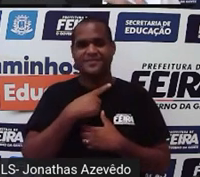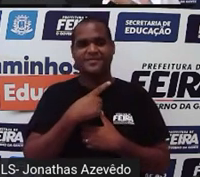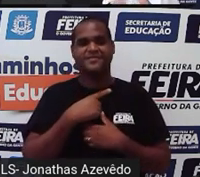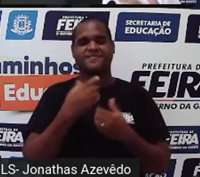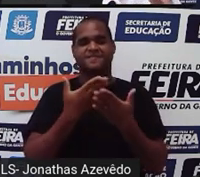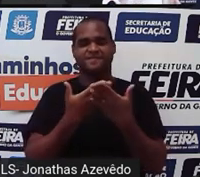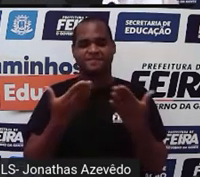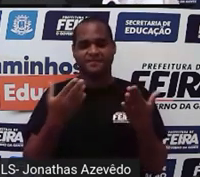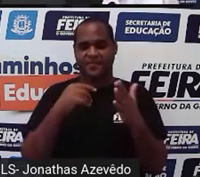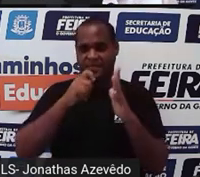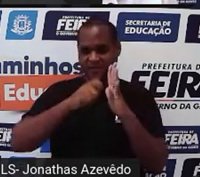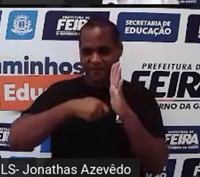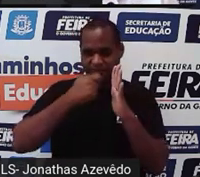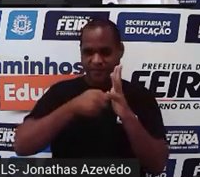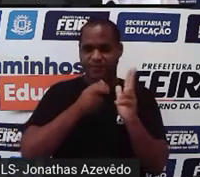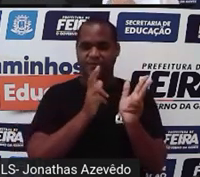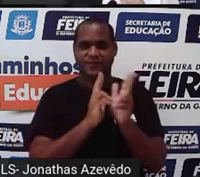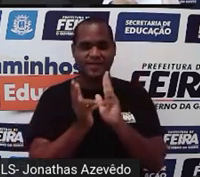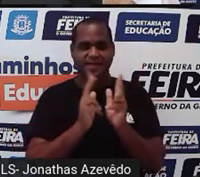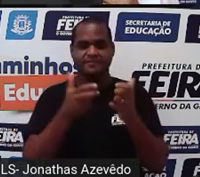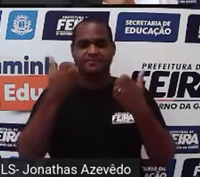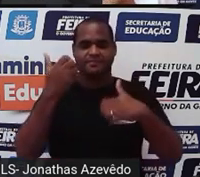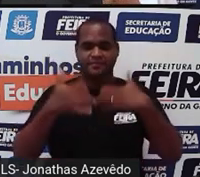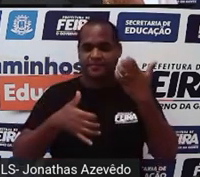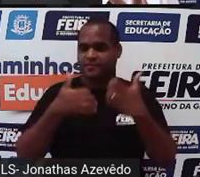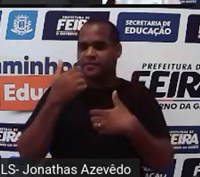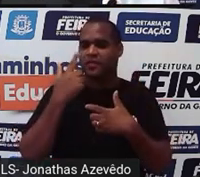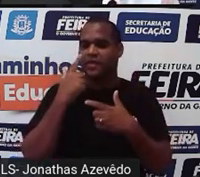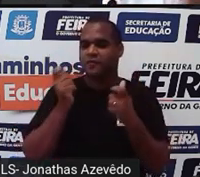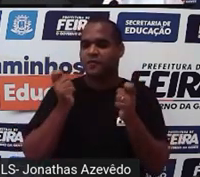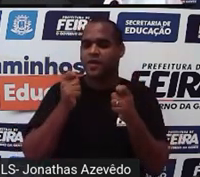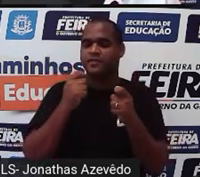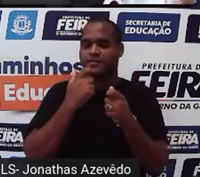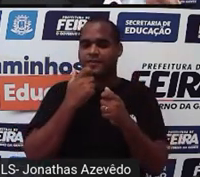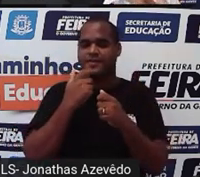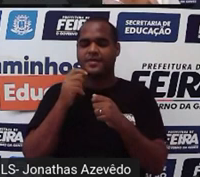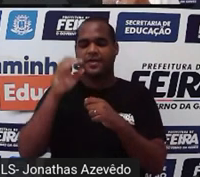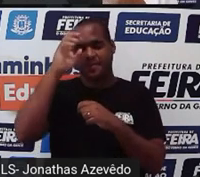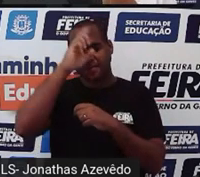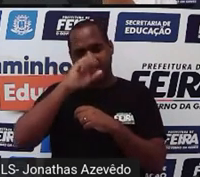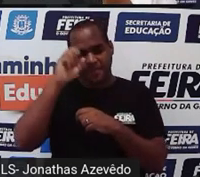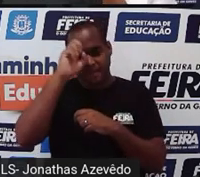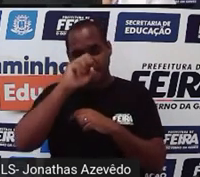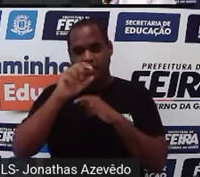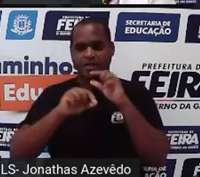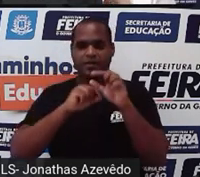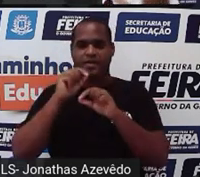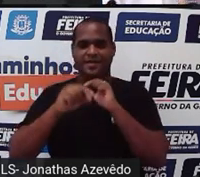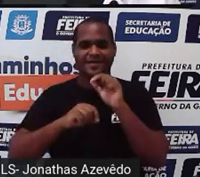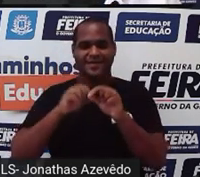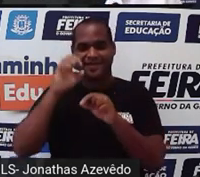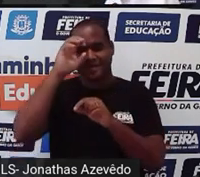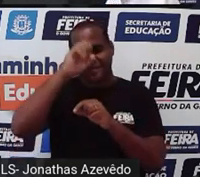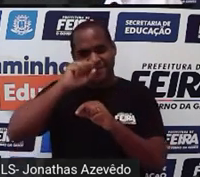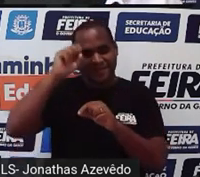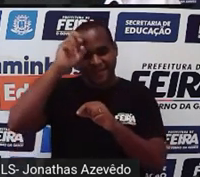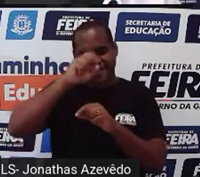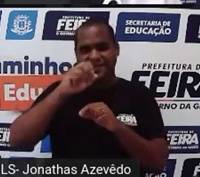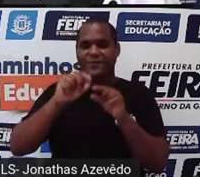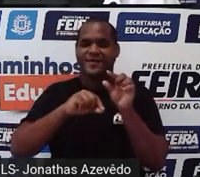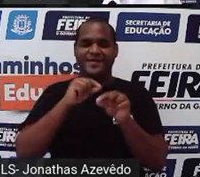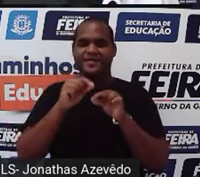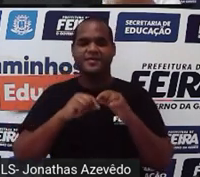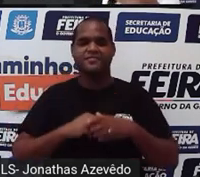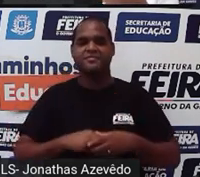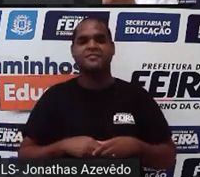você gravar um áudio e nesse áudio Você comenta O que você aprendeu nessa aula você conta o que você aprendeu